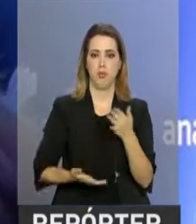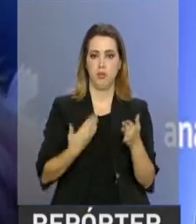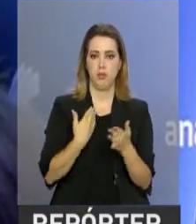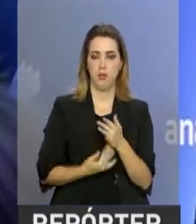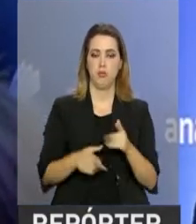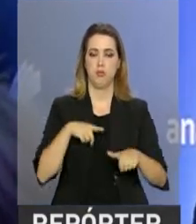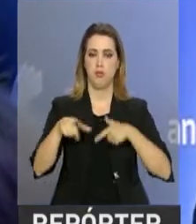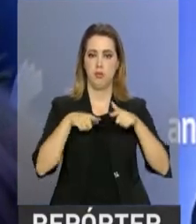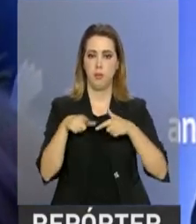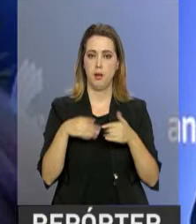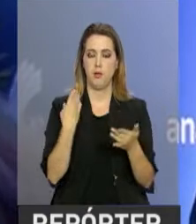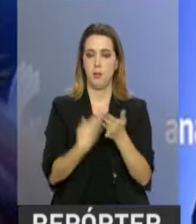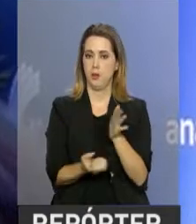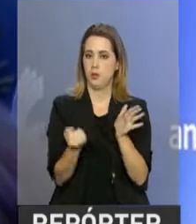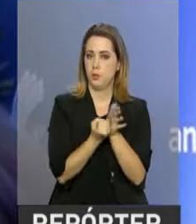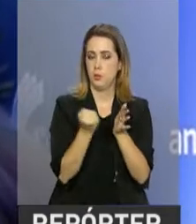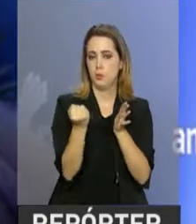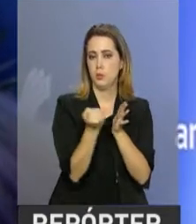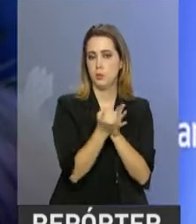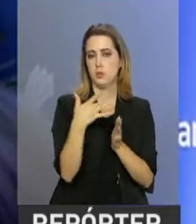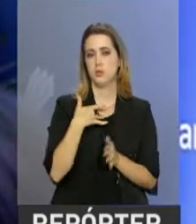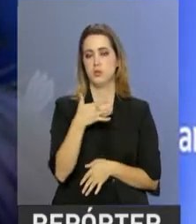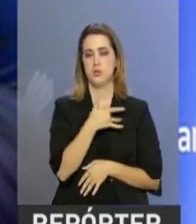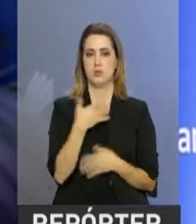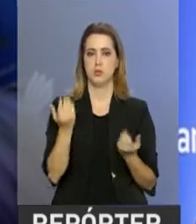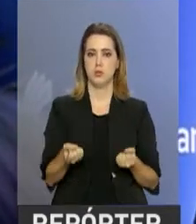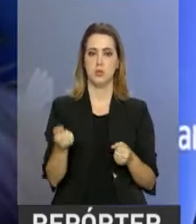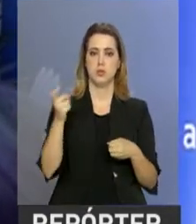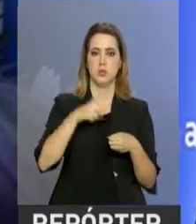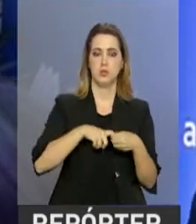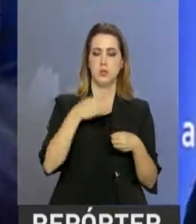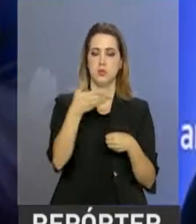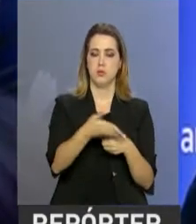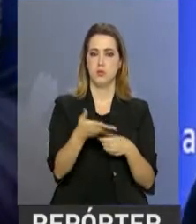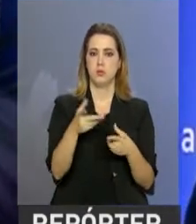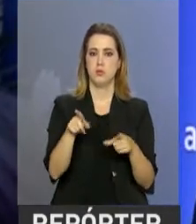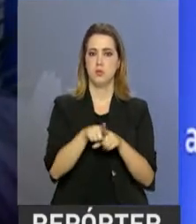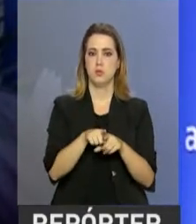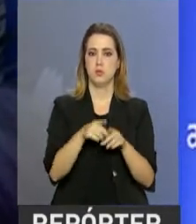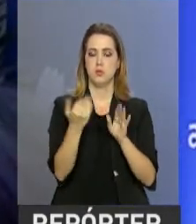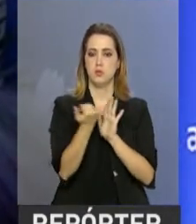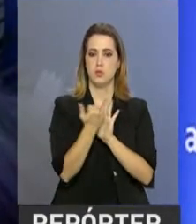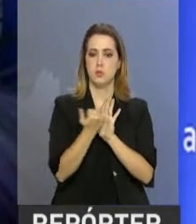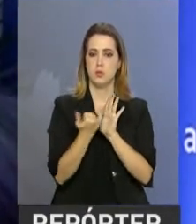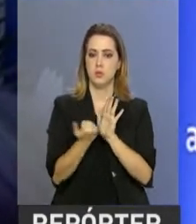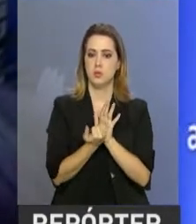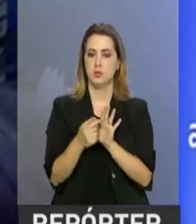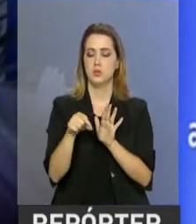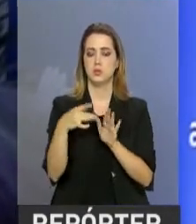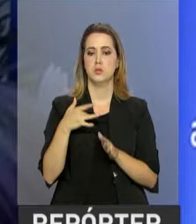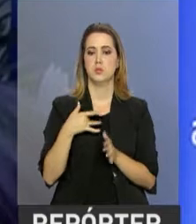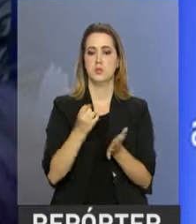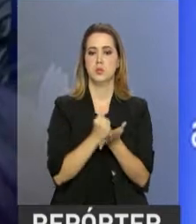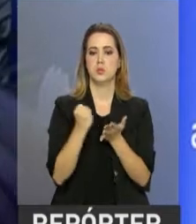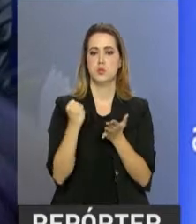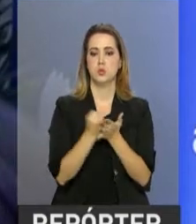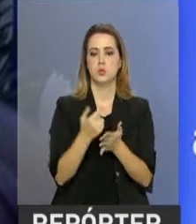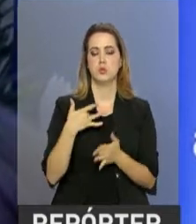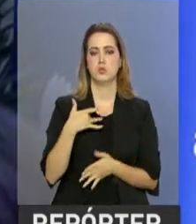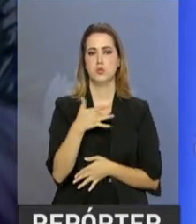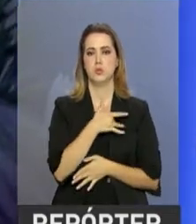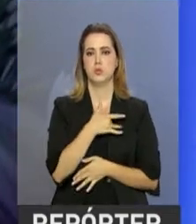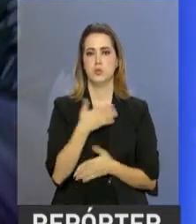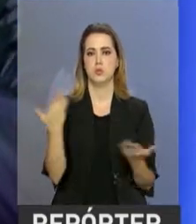emprego, uma opção de poder retornar a ter um programa de saúde suplementar. Isso está sendo discutido a nível